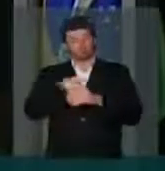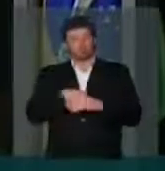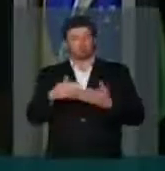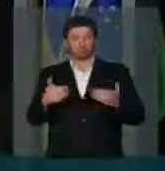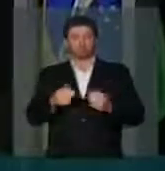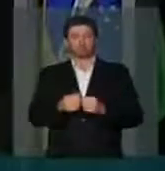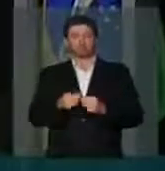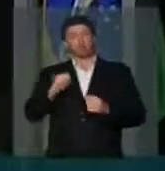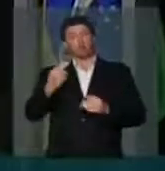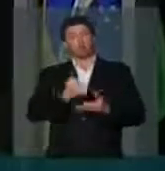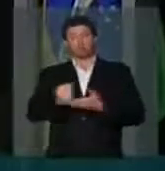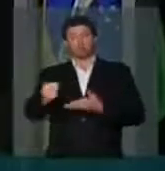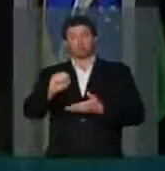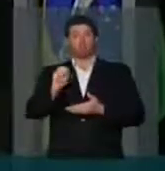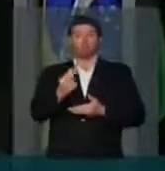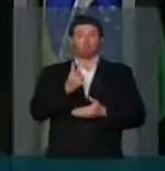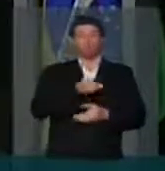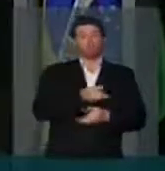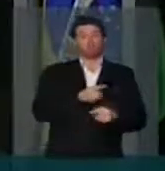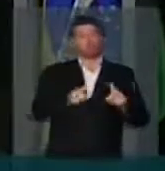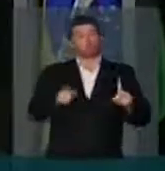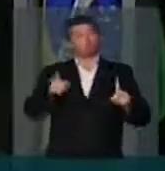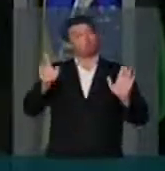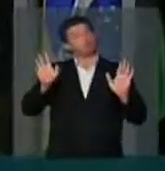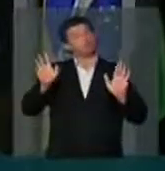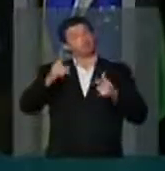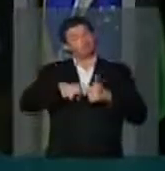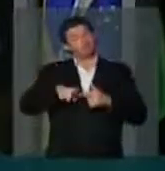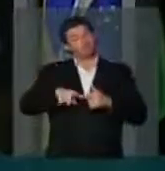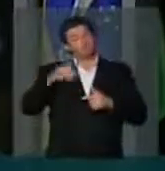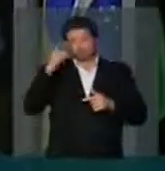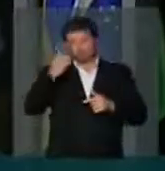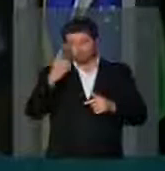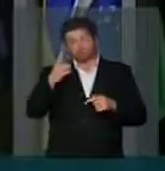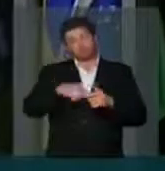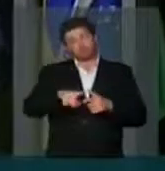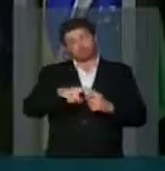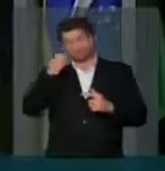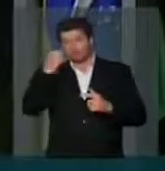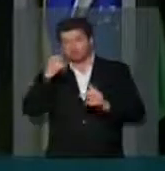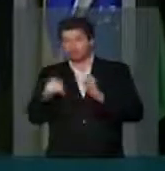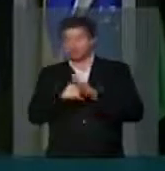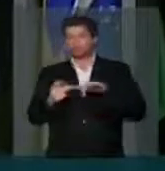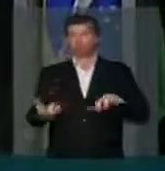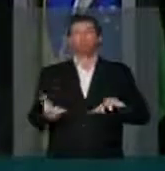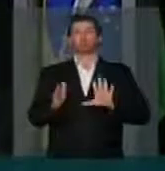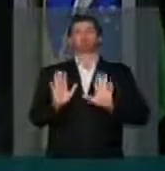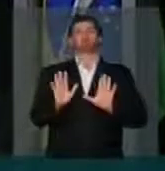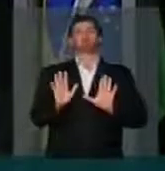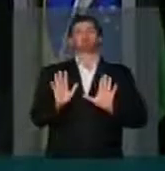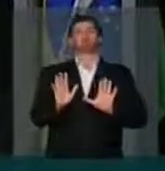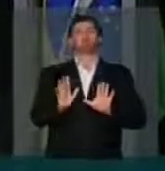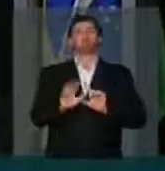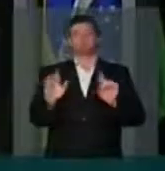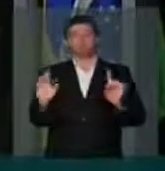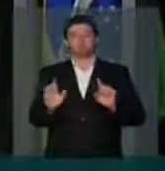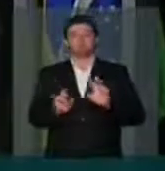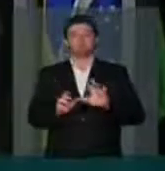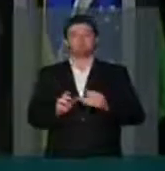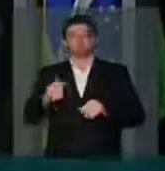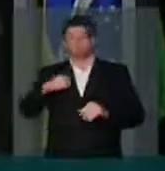ou derruba ou mantém, mas daí é um problema dos deputados e senadores no Congresso Nacional. Mas, como